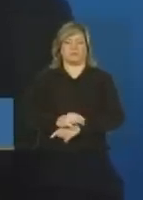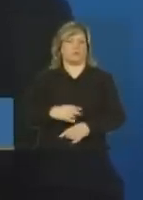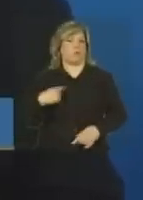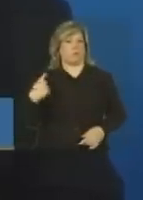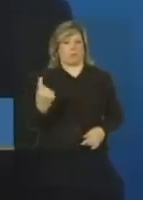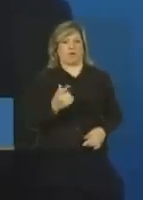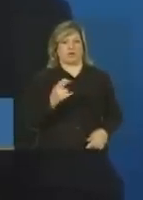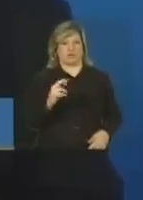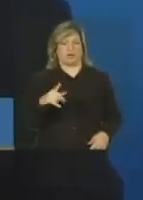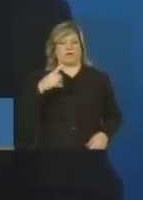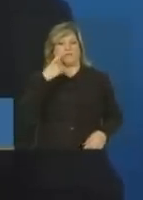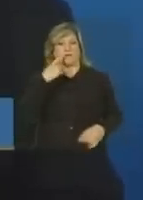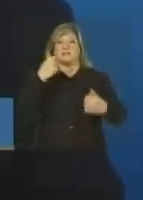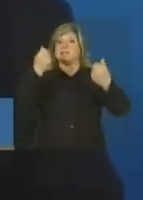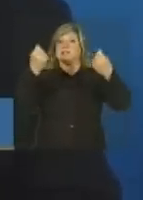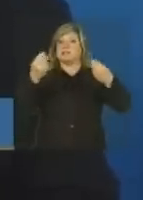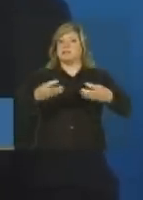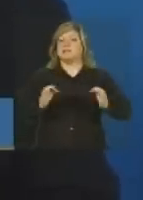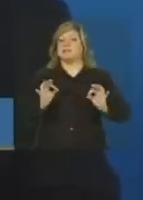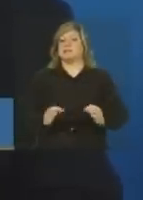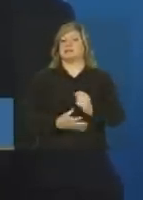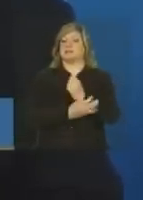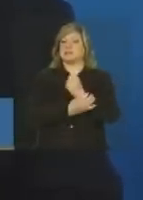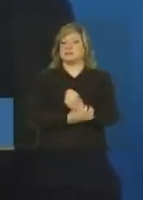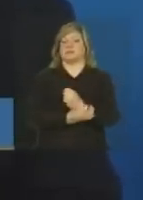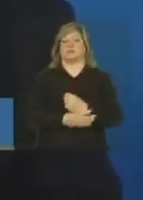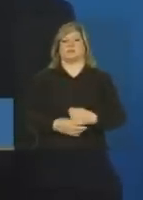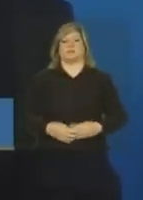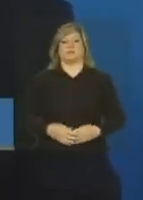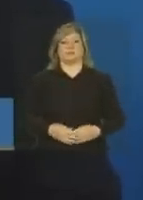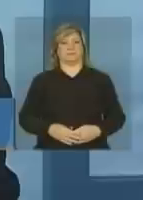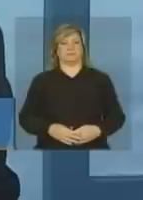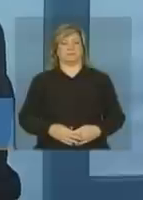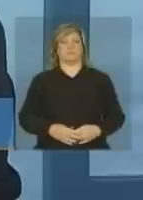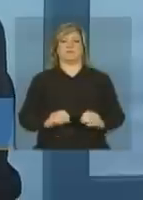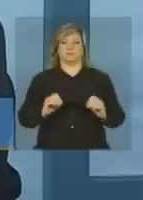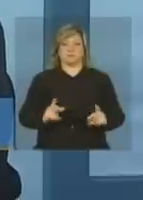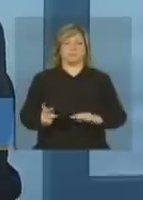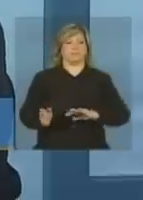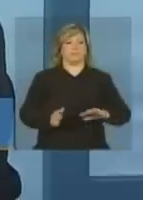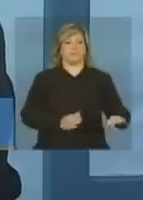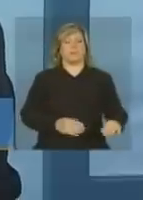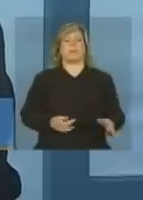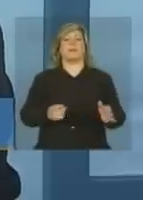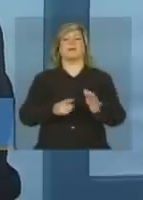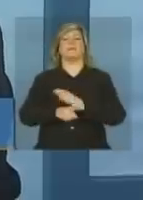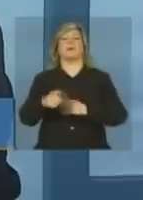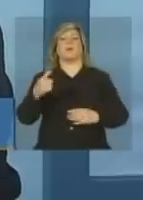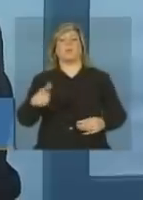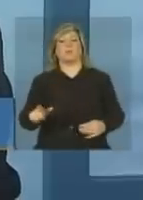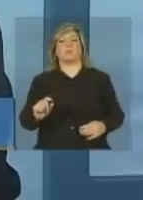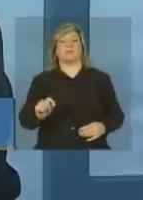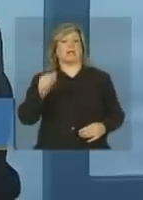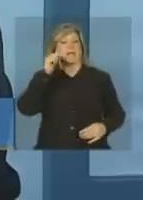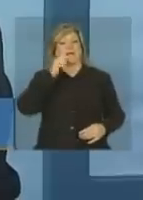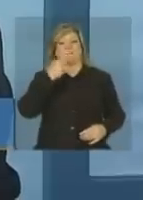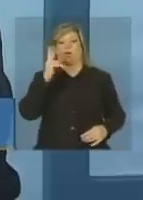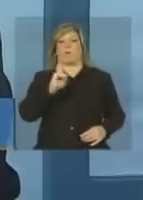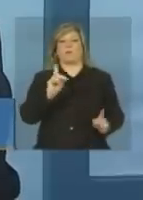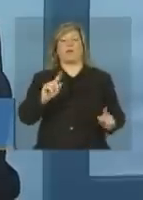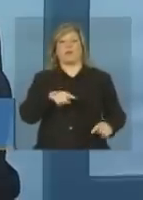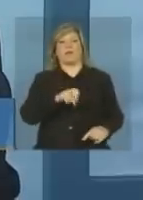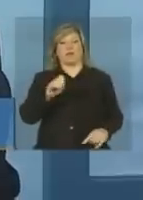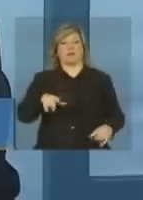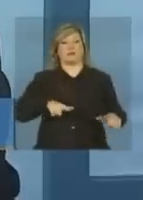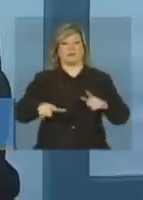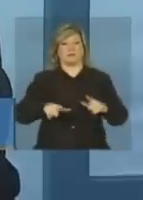tá, bem assegurado. Está bem, né? Assegurado. Ok. Né? Carolina, a pessoa não se identifica, mas é uma